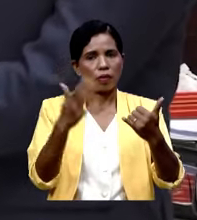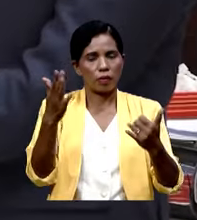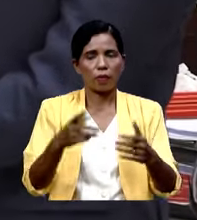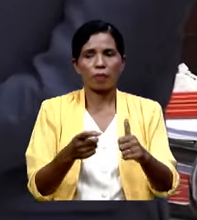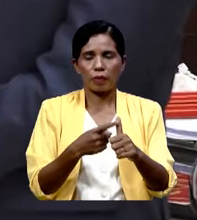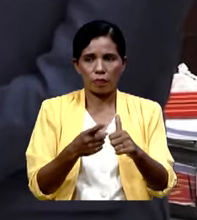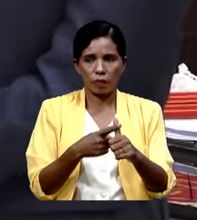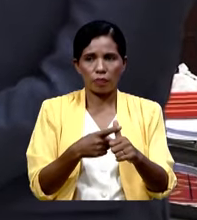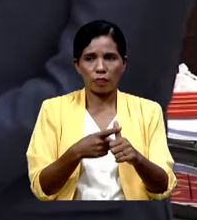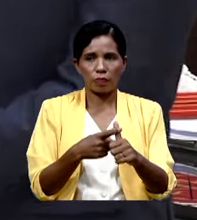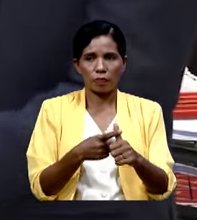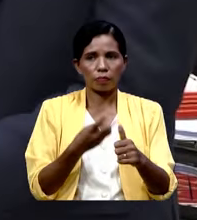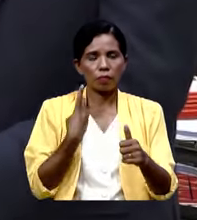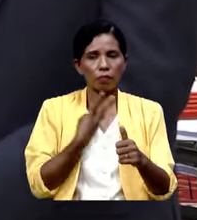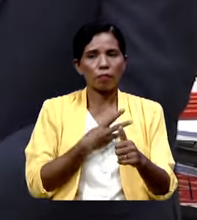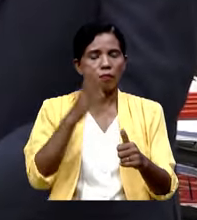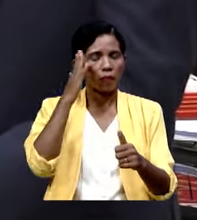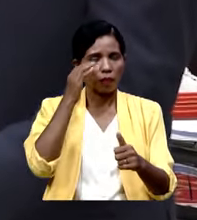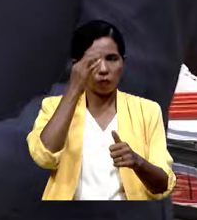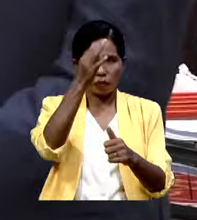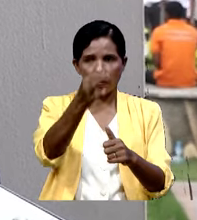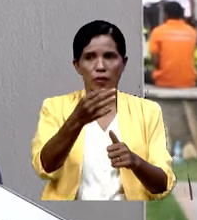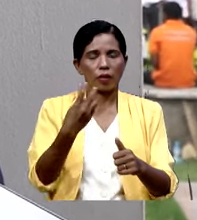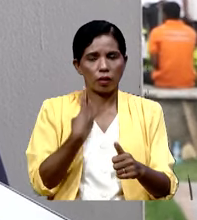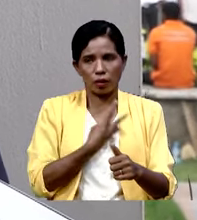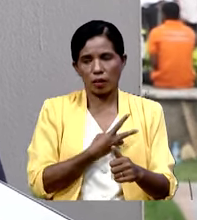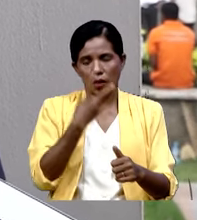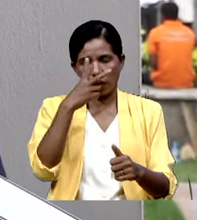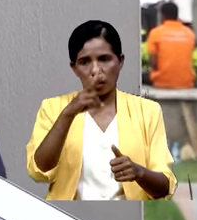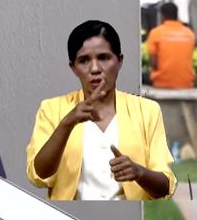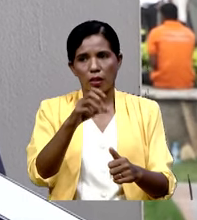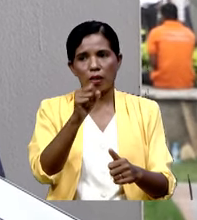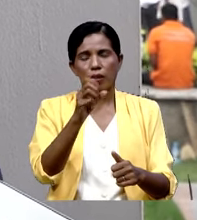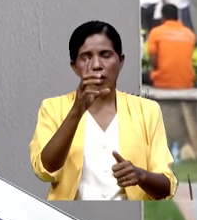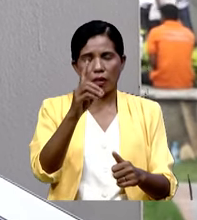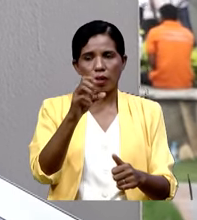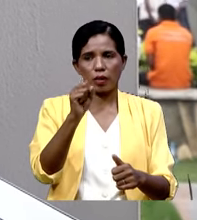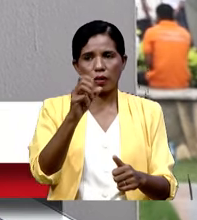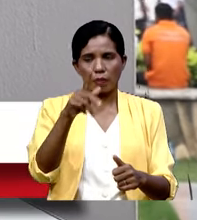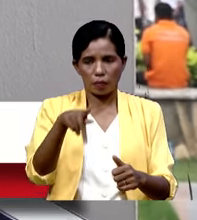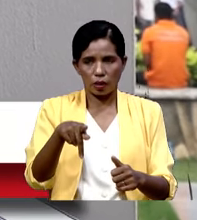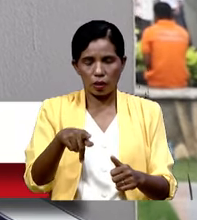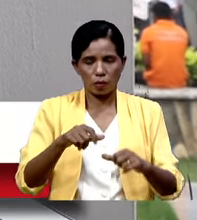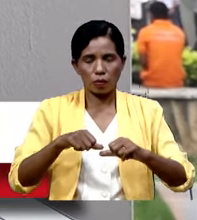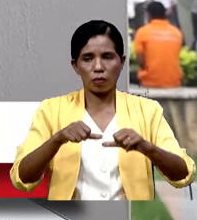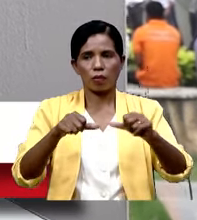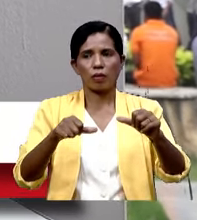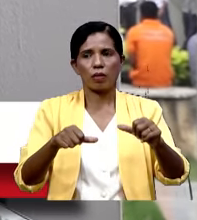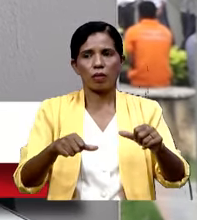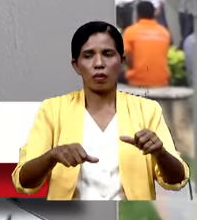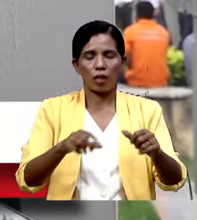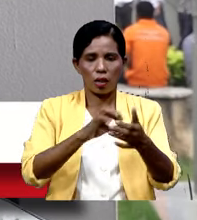Primeiro, está no Imbaoim. Itare kata SDSB o in loron lao hela ho sistema de